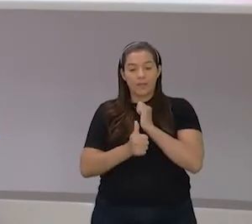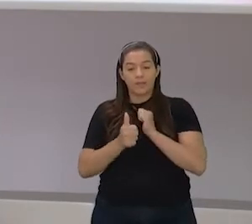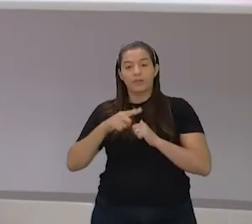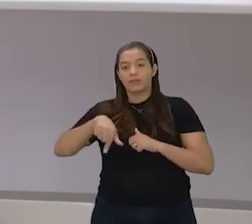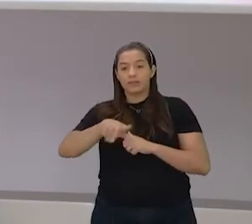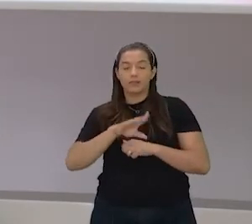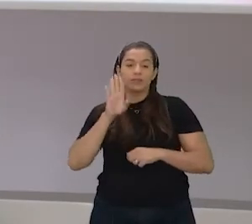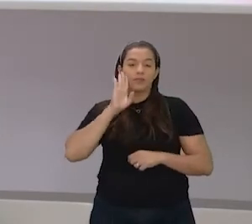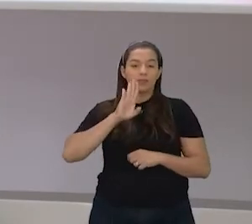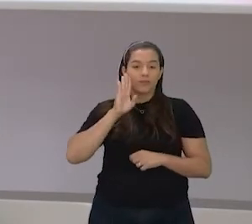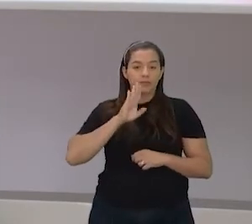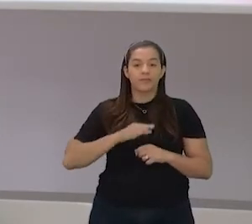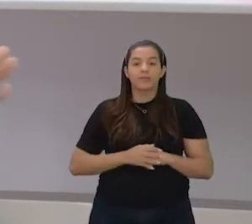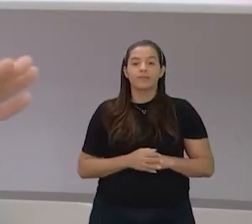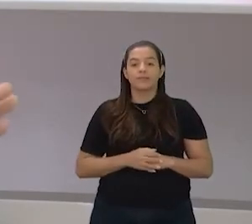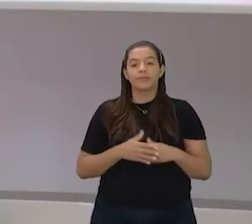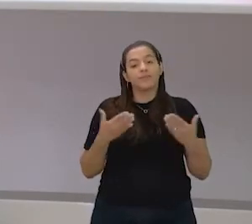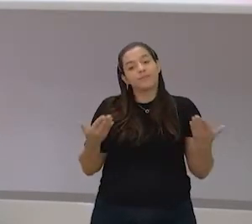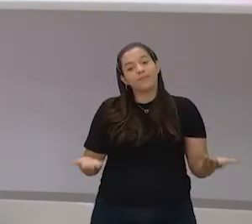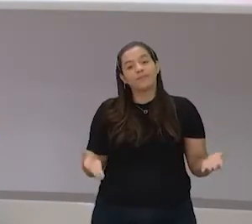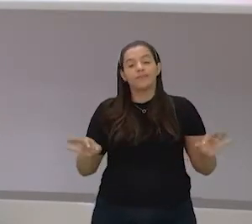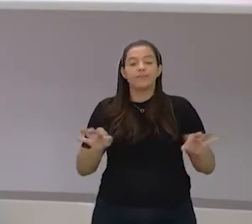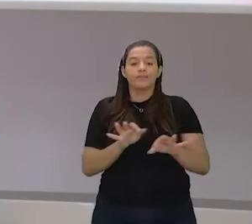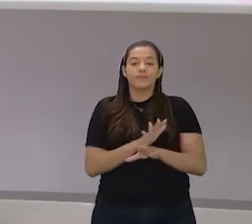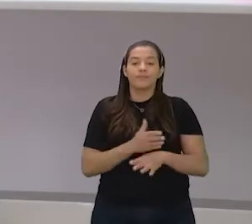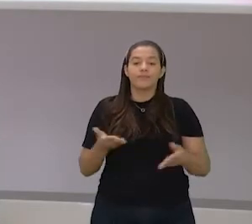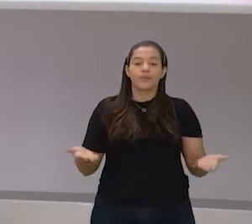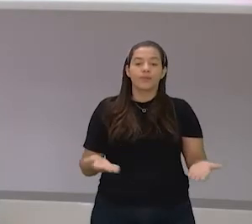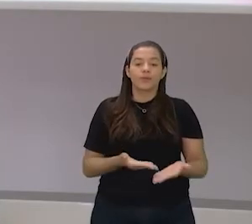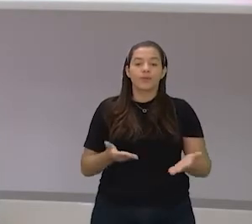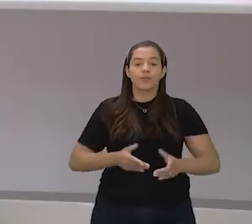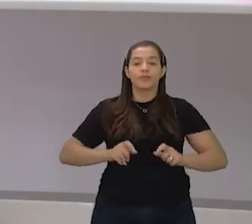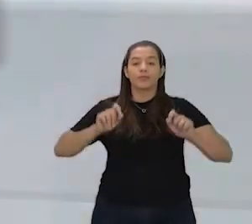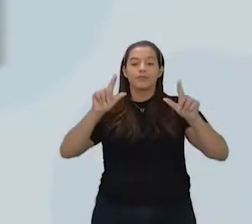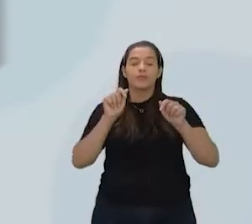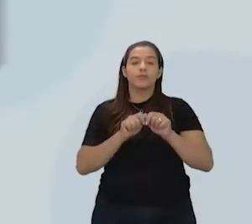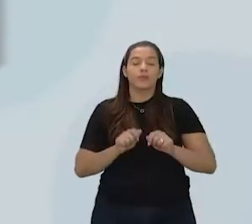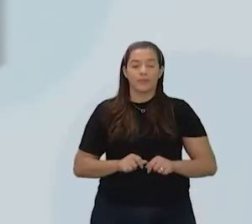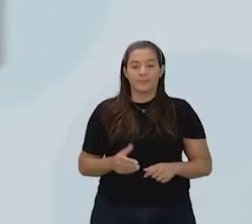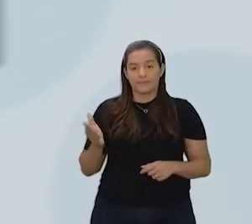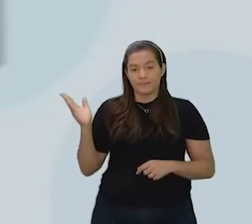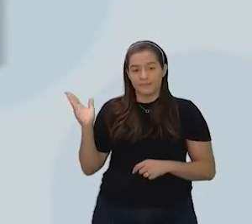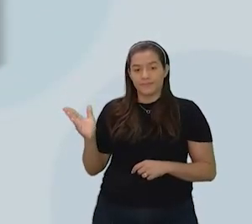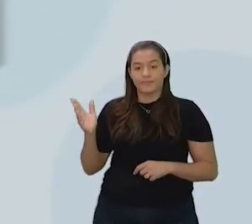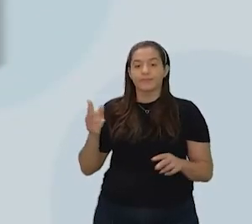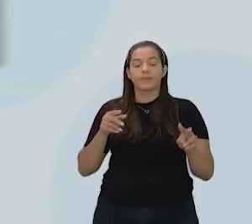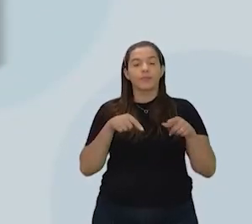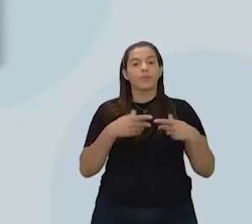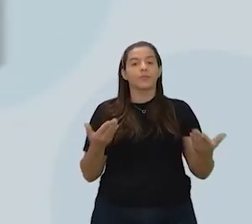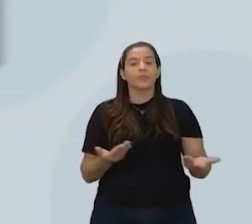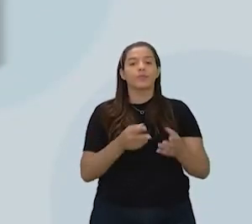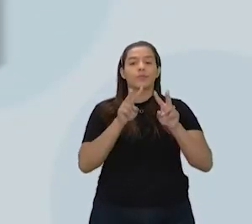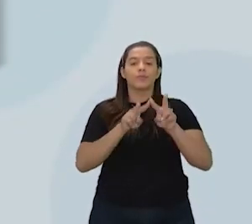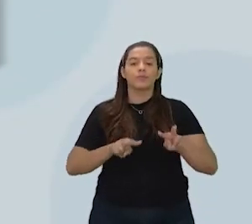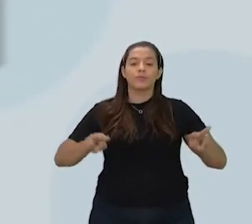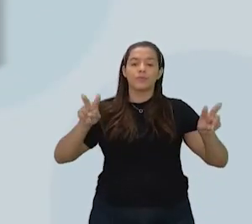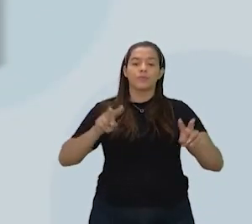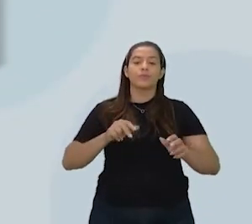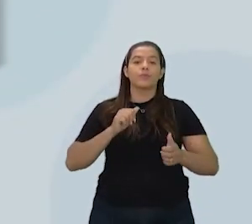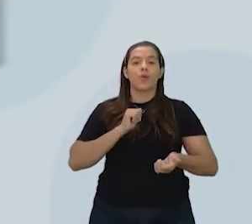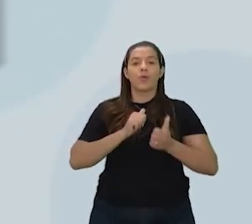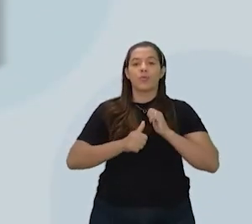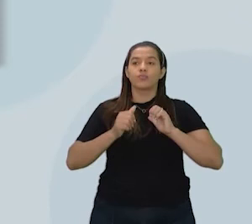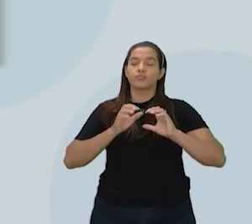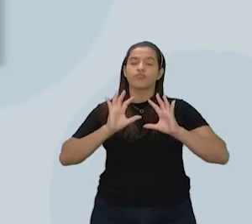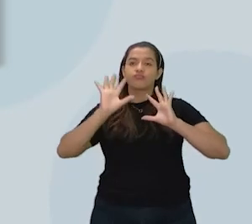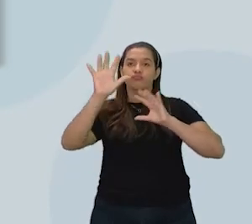muito bacanas. E é isso, professora Viviane. Hoje a gente fez o que aqui? Abordamos a questão da visibilidade, né, do futsal na